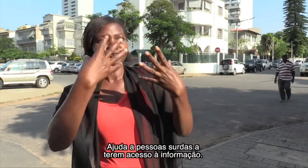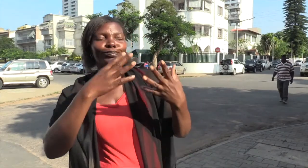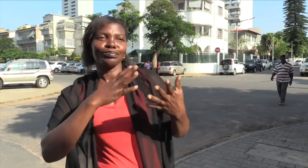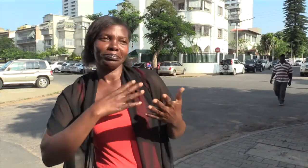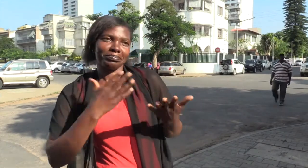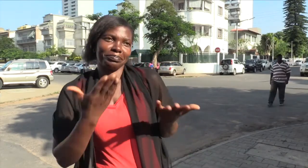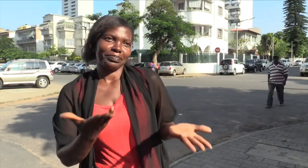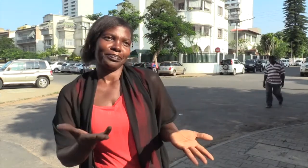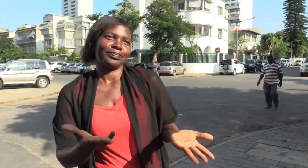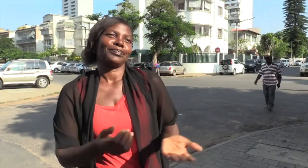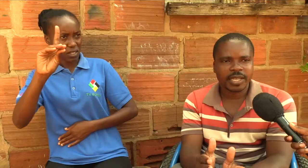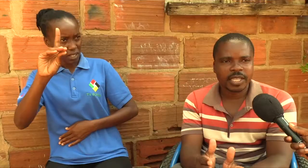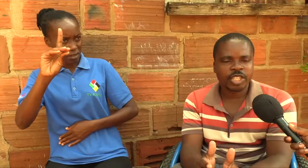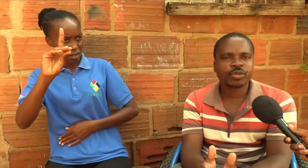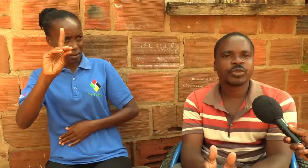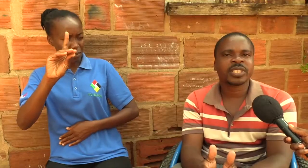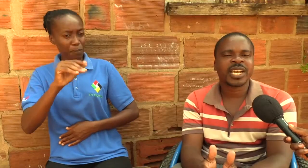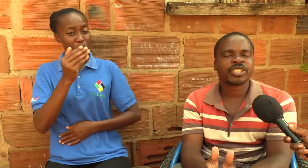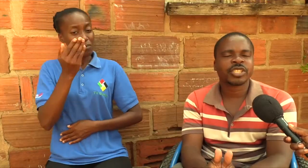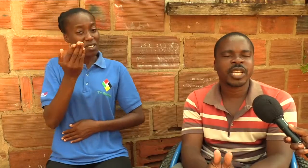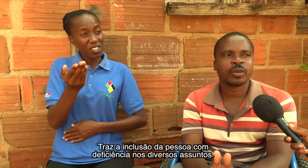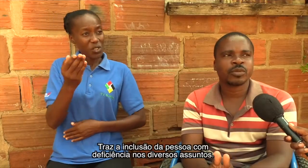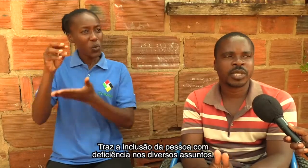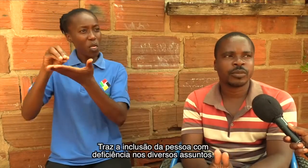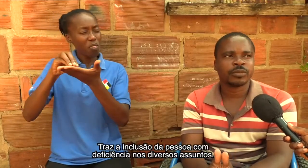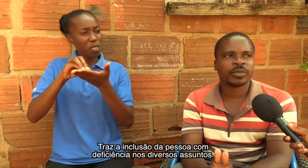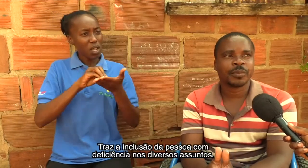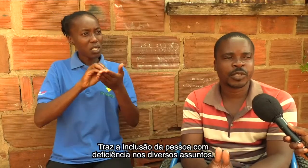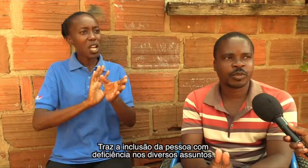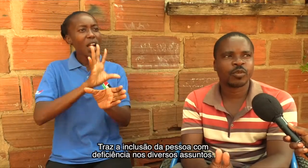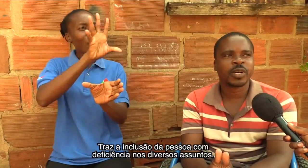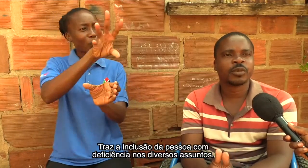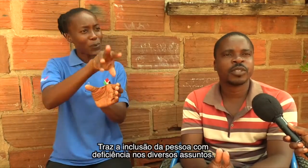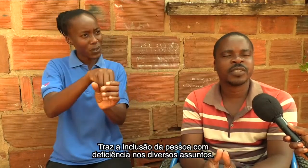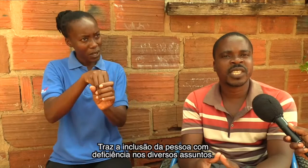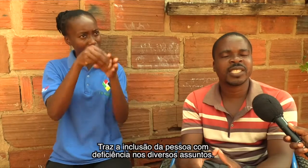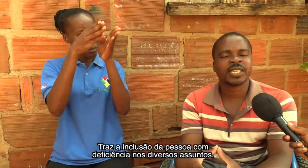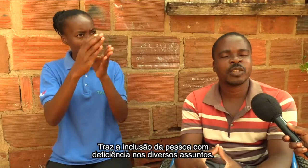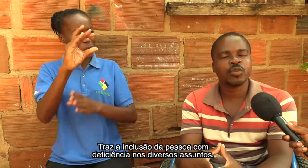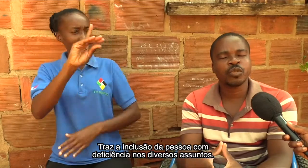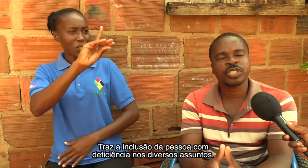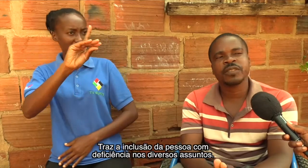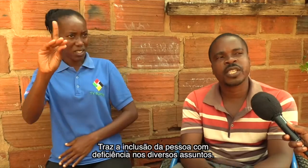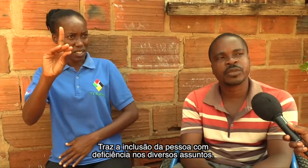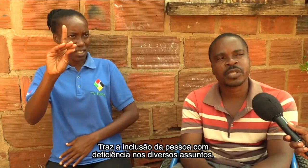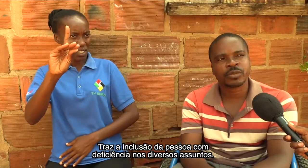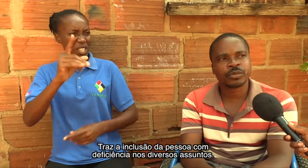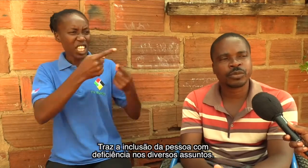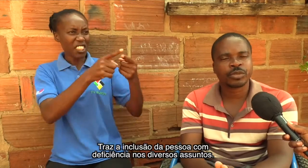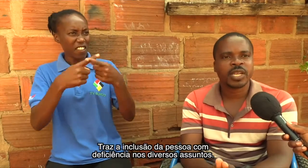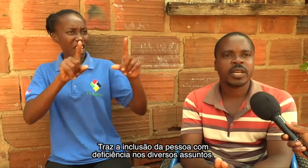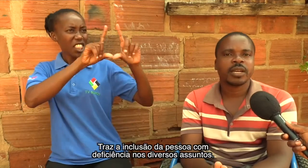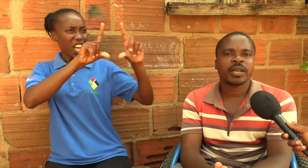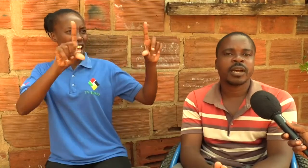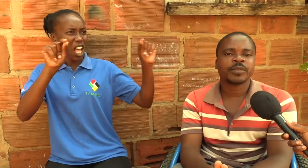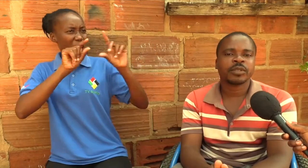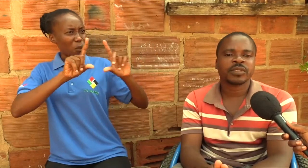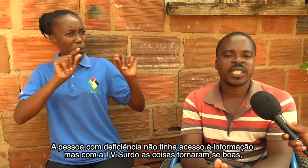à informação. Isto traz a inclusão da pessoa com deficiência nos diversos assuntos.